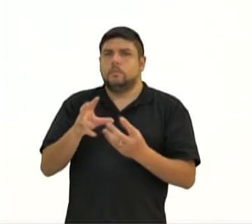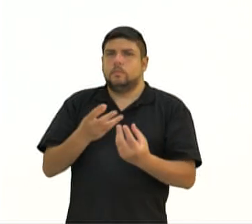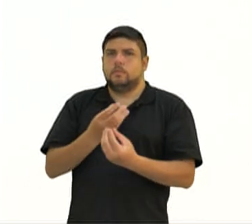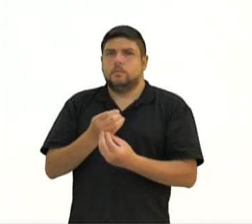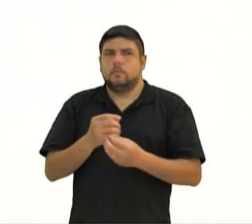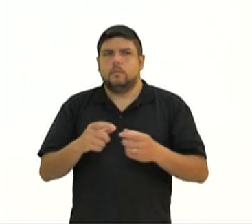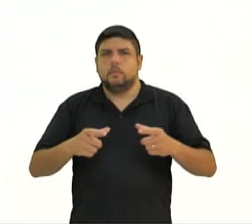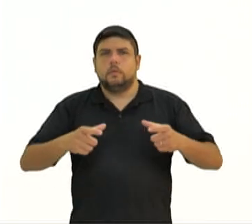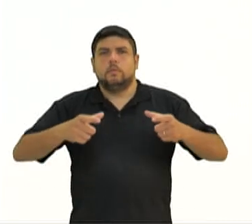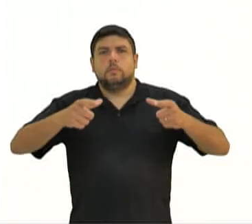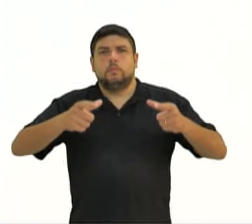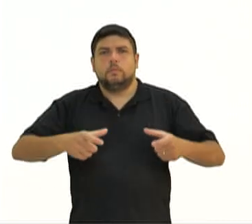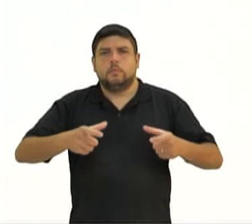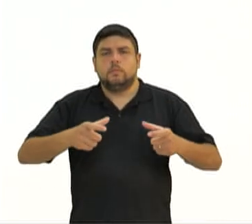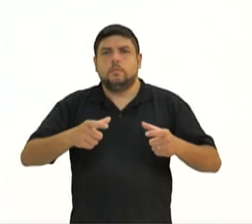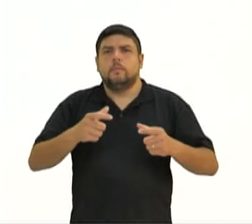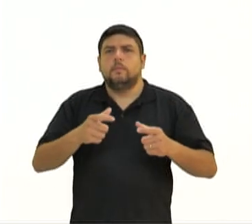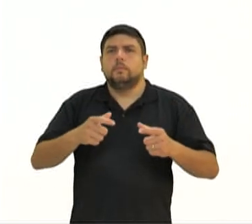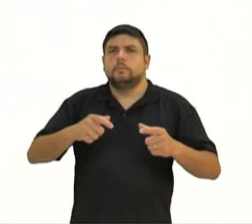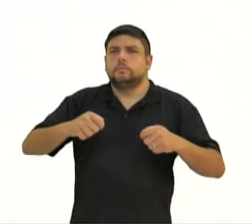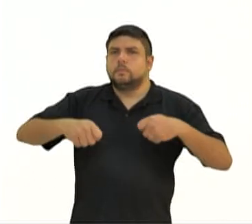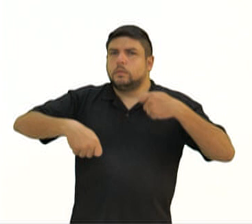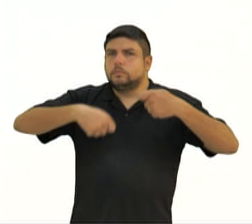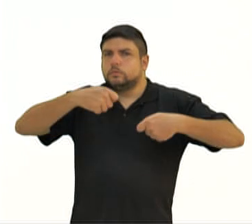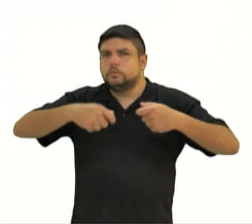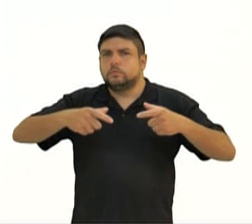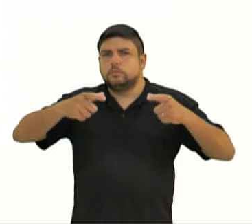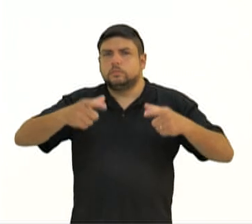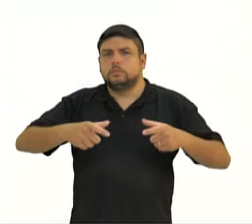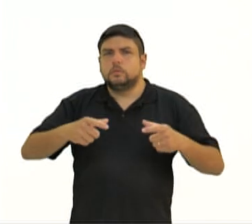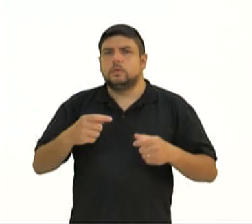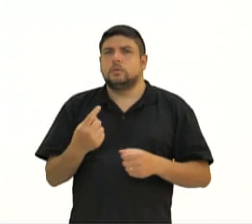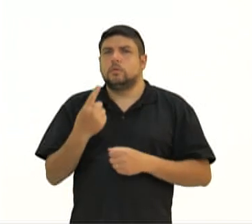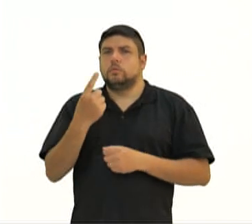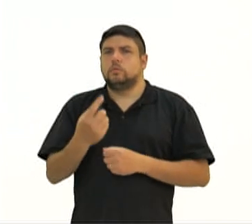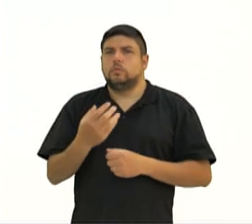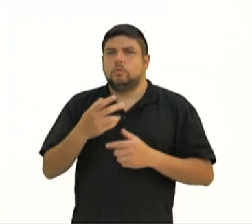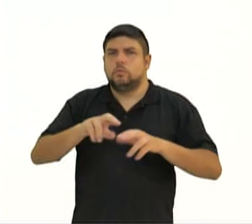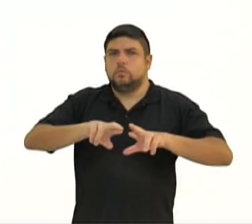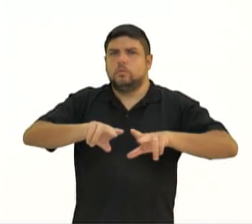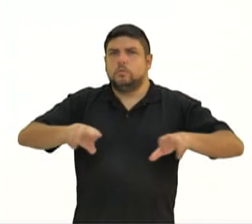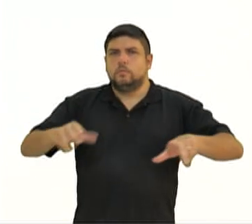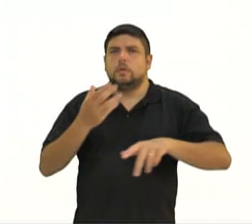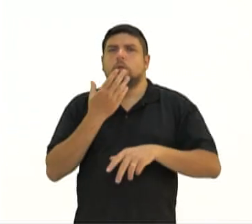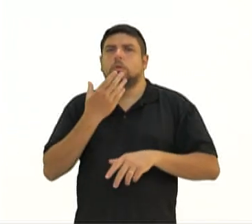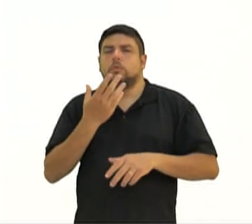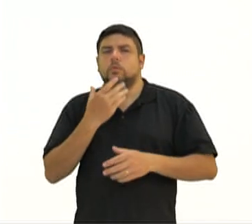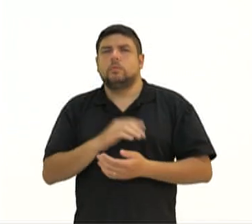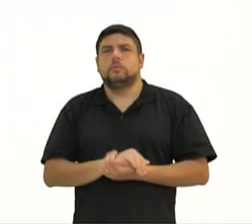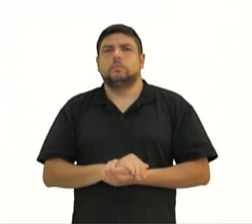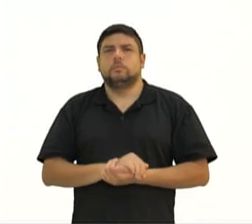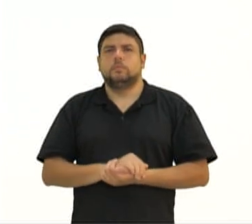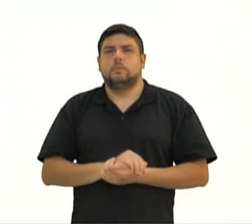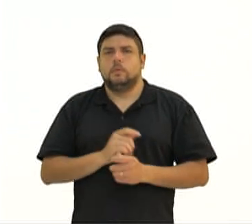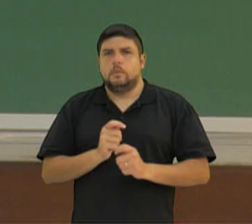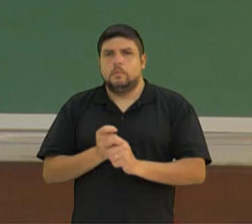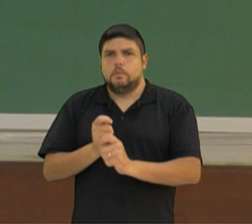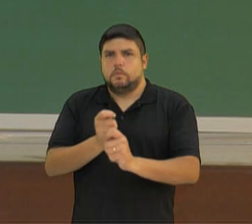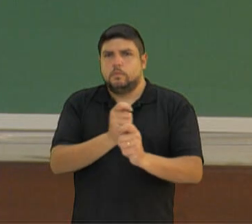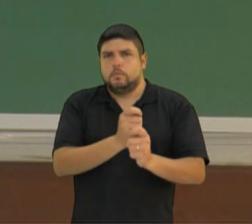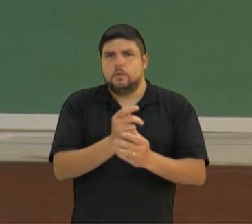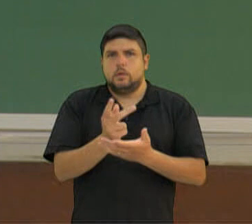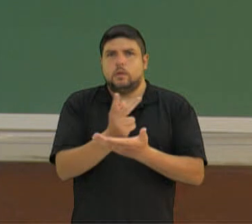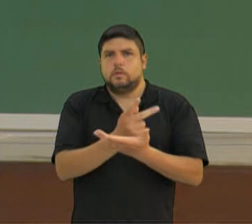prato decorativo, né? Em policromia, ó. As incisões, os desenhos,